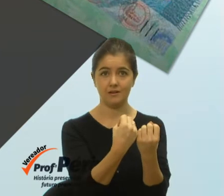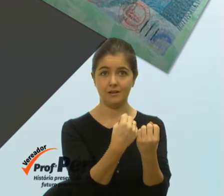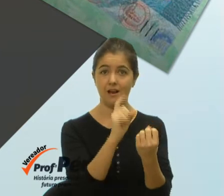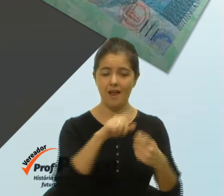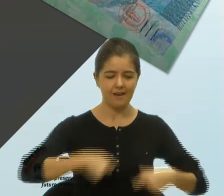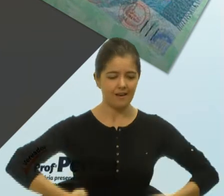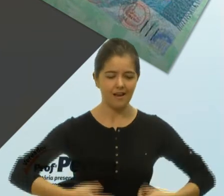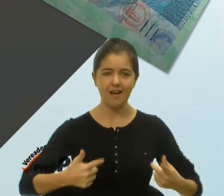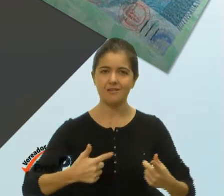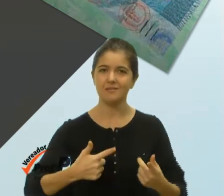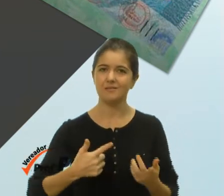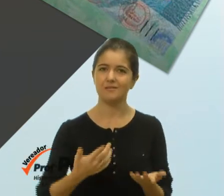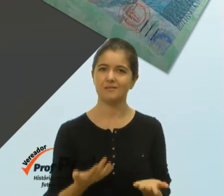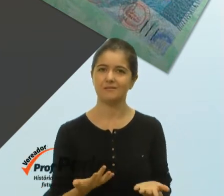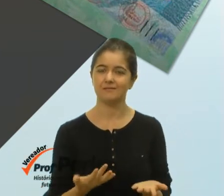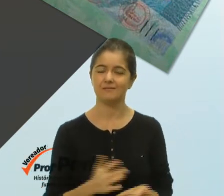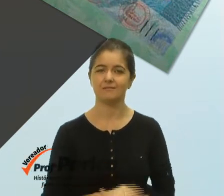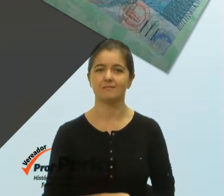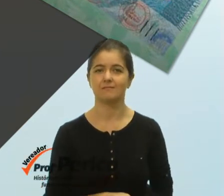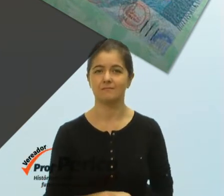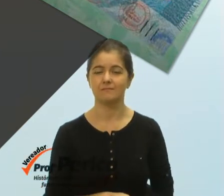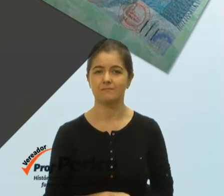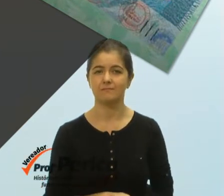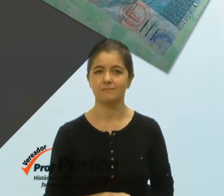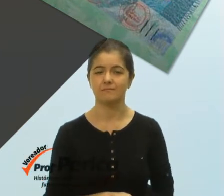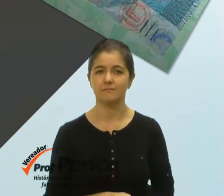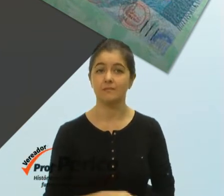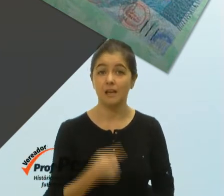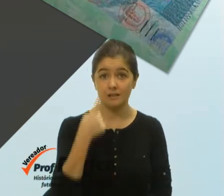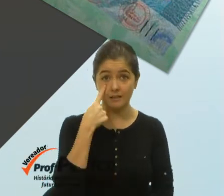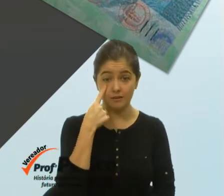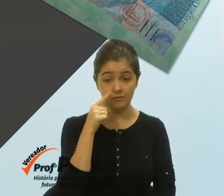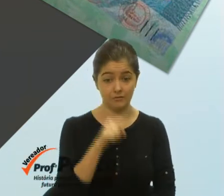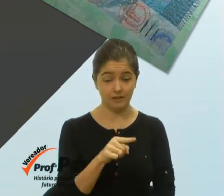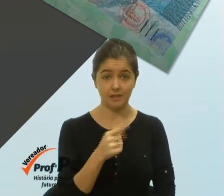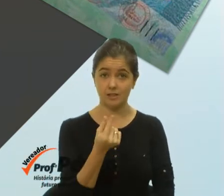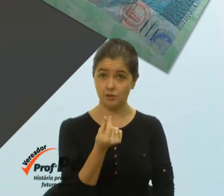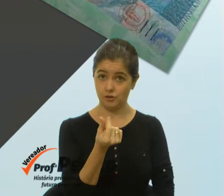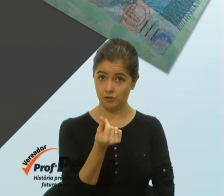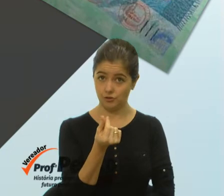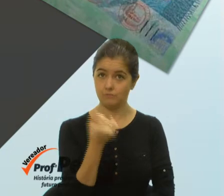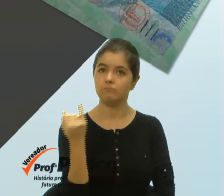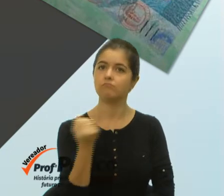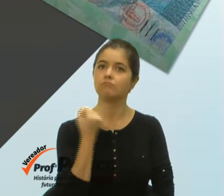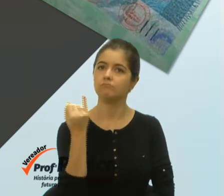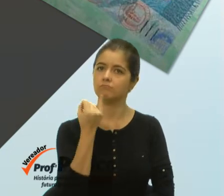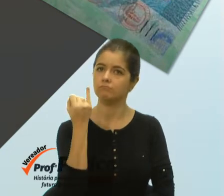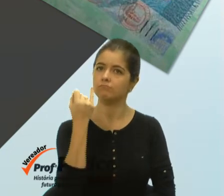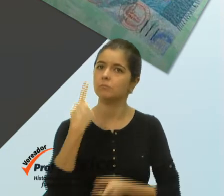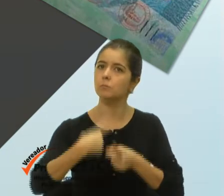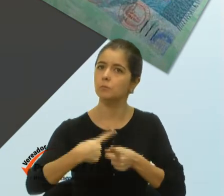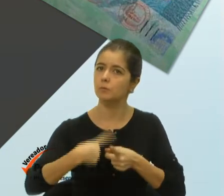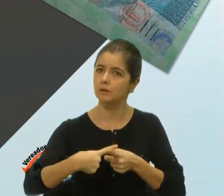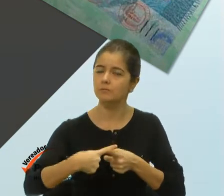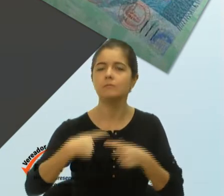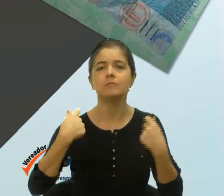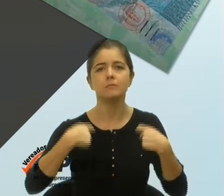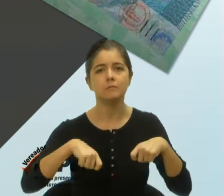gasto. Então vejam, o dinheiro é importante, por quê? Porque é preciso